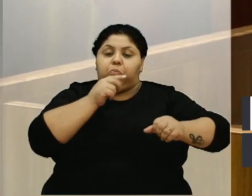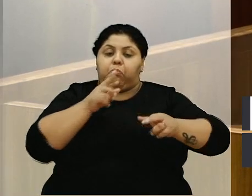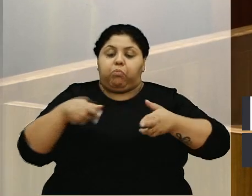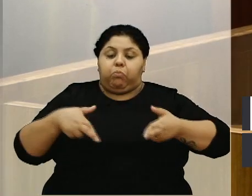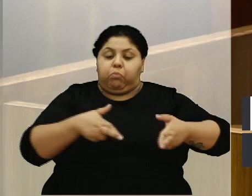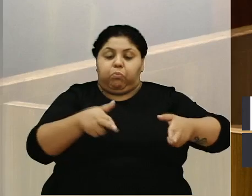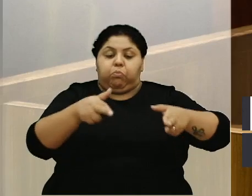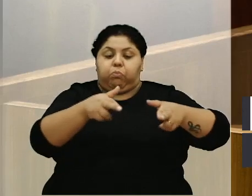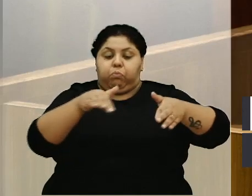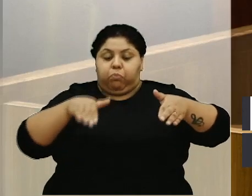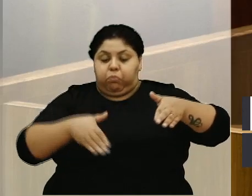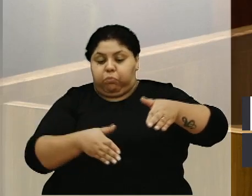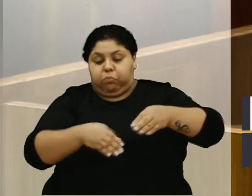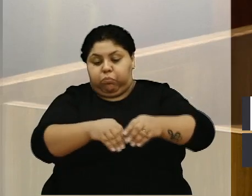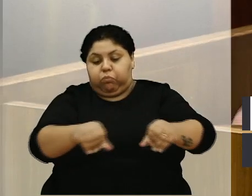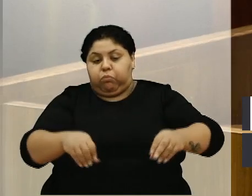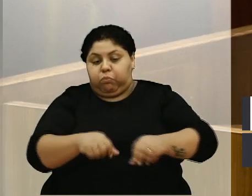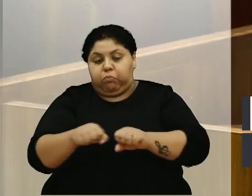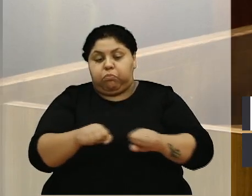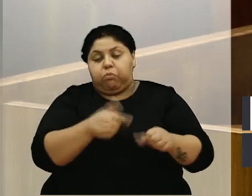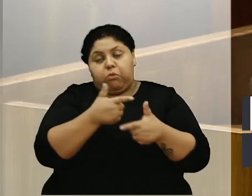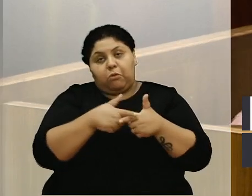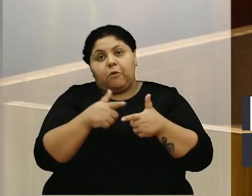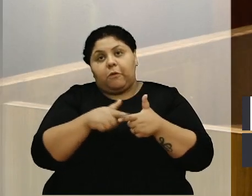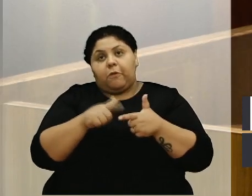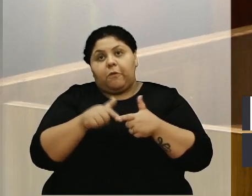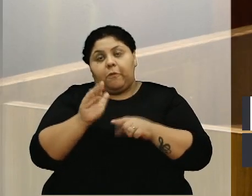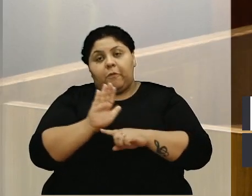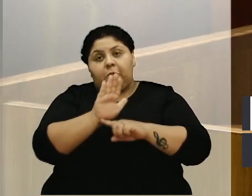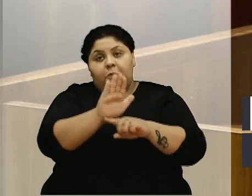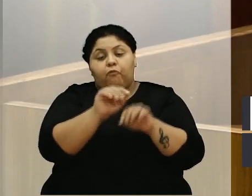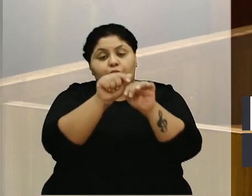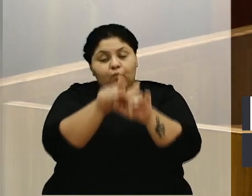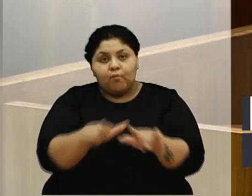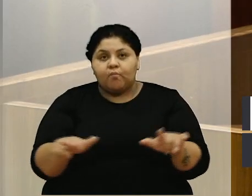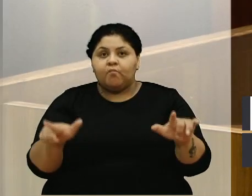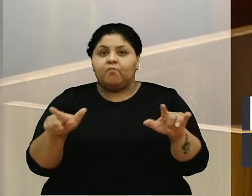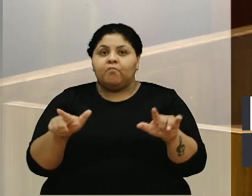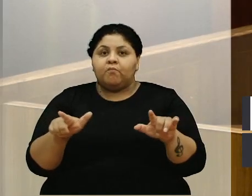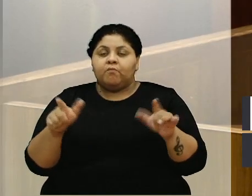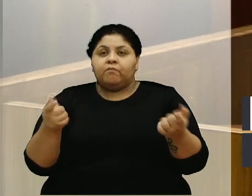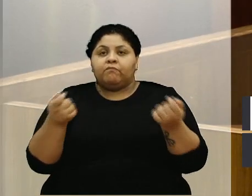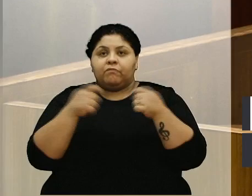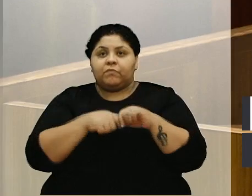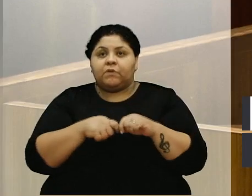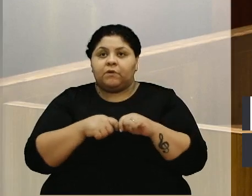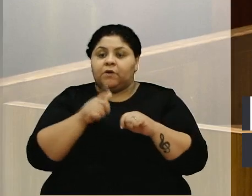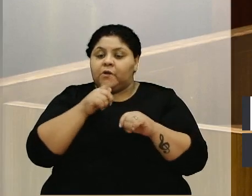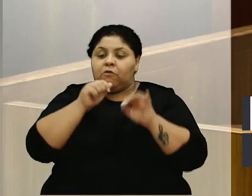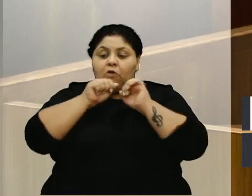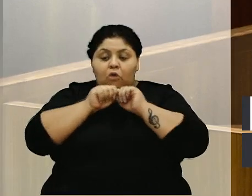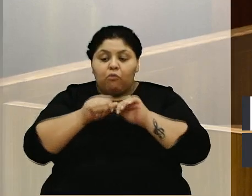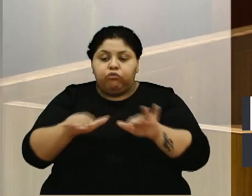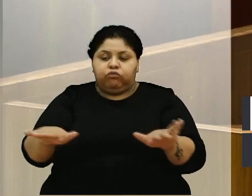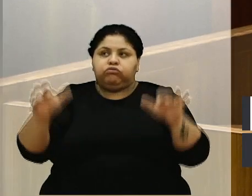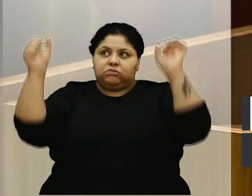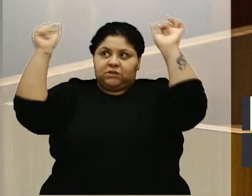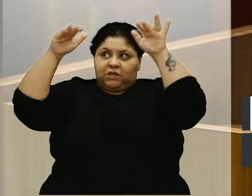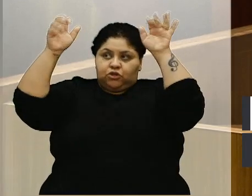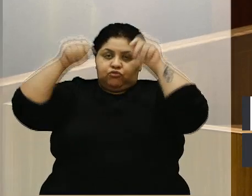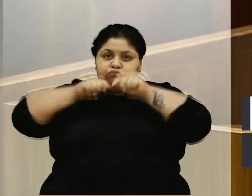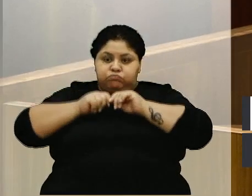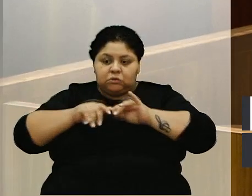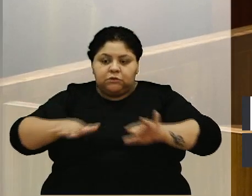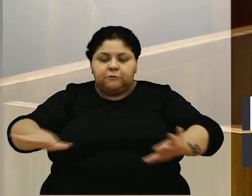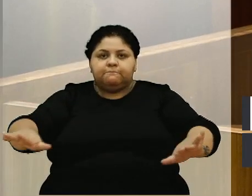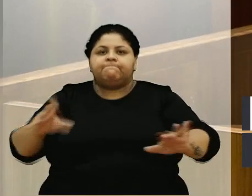de problemas, né, que pode ocorrer. E os benefícios desse assoreamento é a capacidade de vazão da água da chuva, que